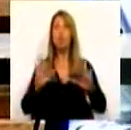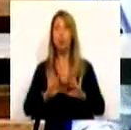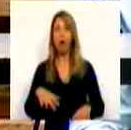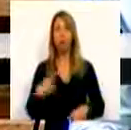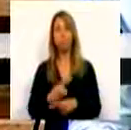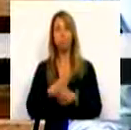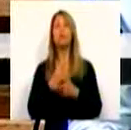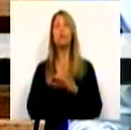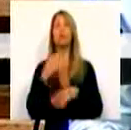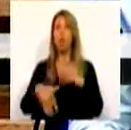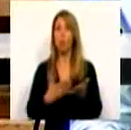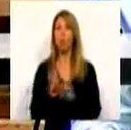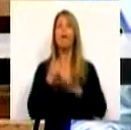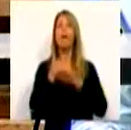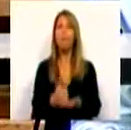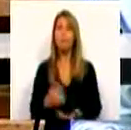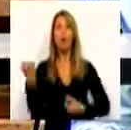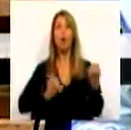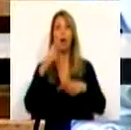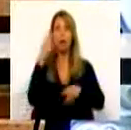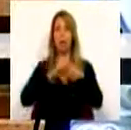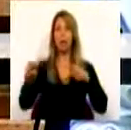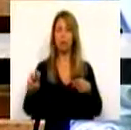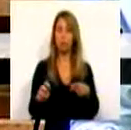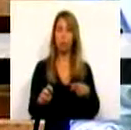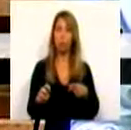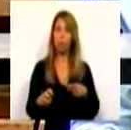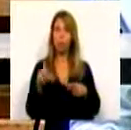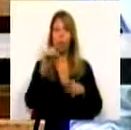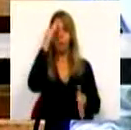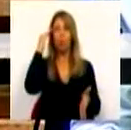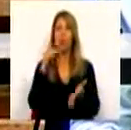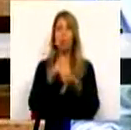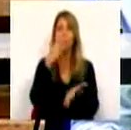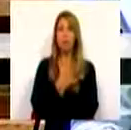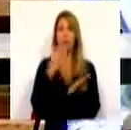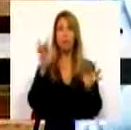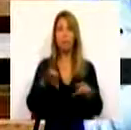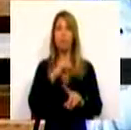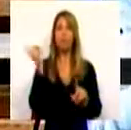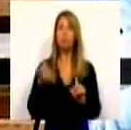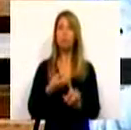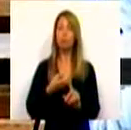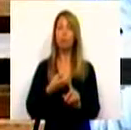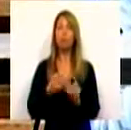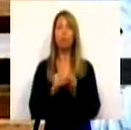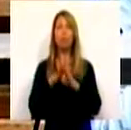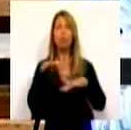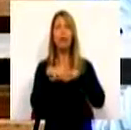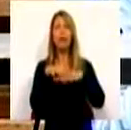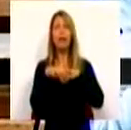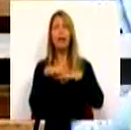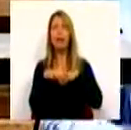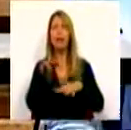do apoio à aquisição de veículos elétricos e a conclusão até ao final do próximo ano de toda a rede piloto